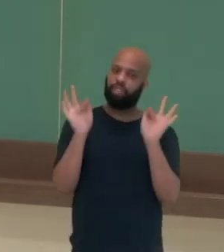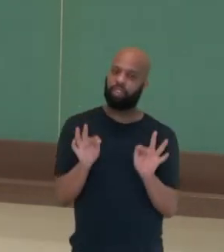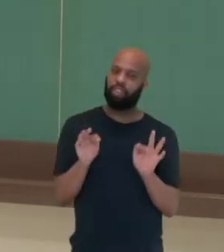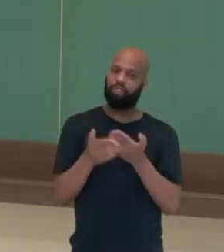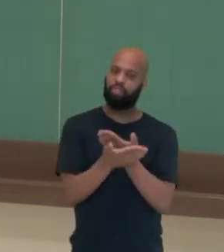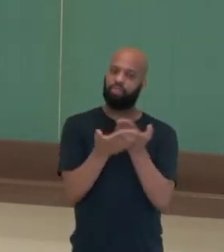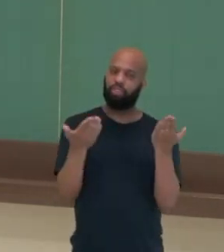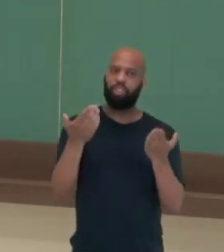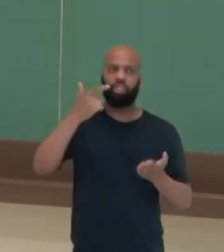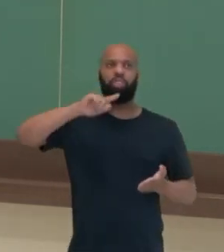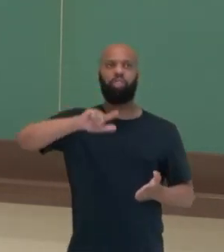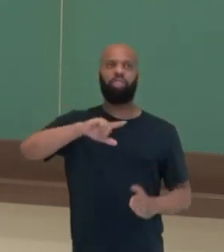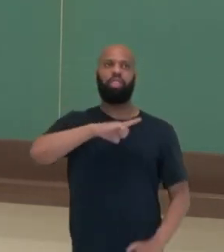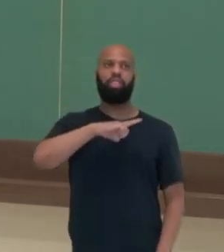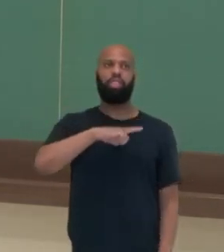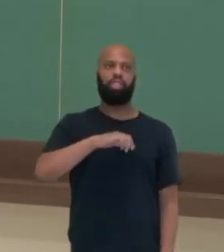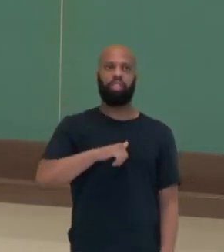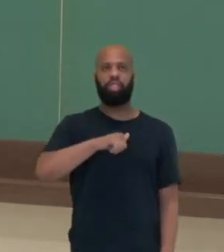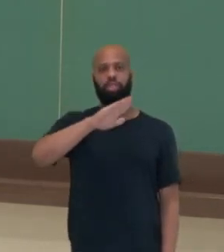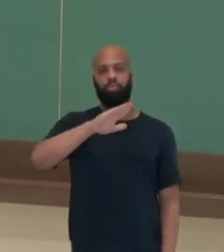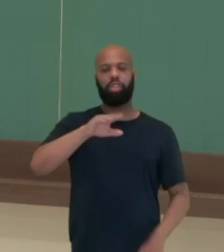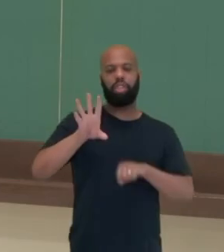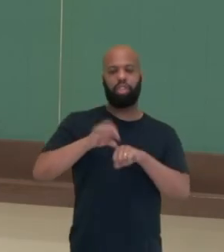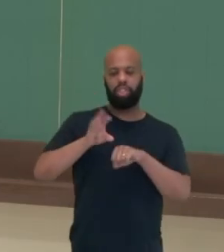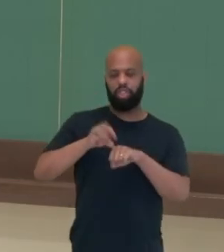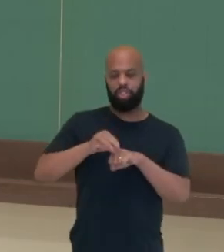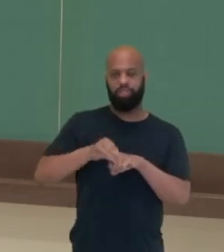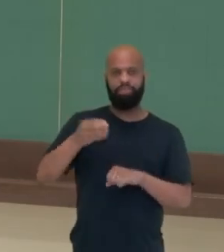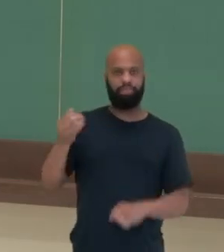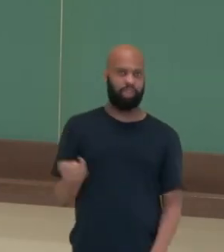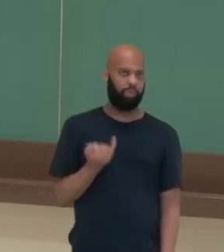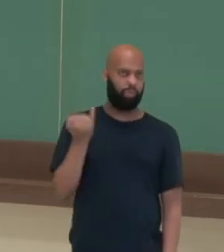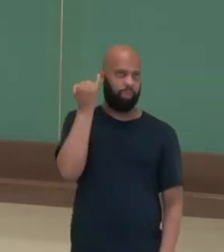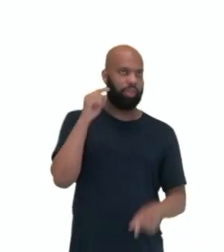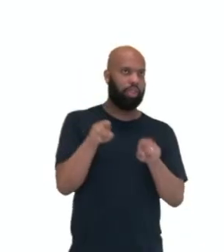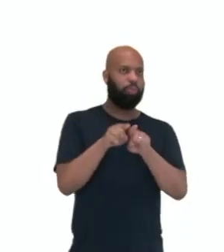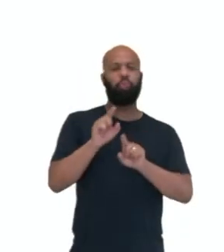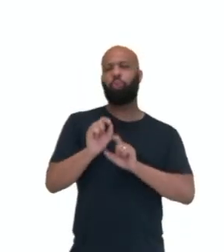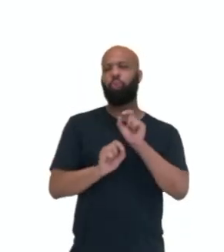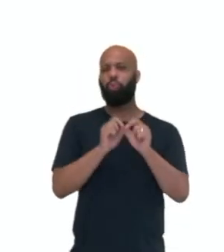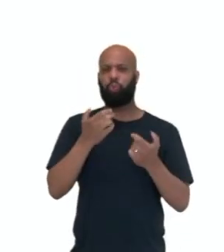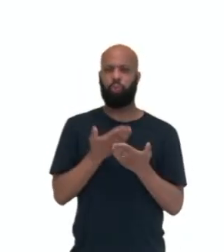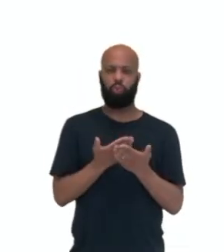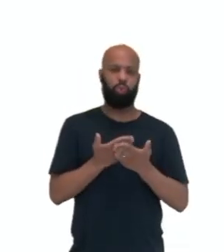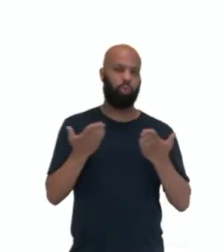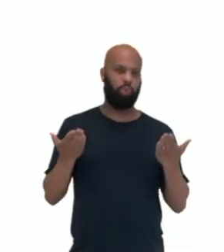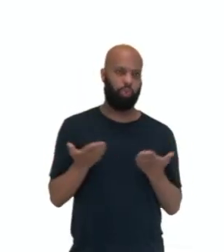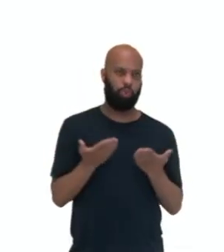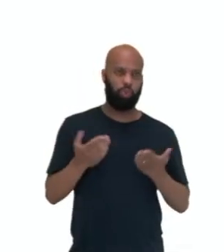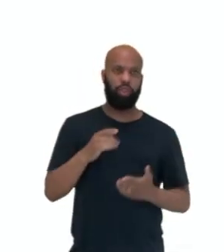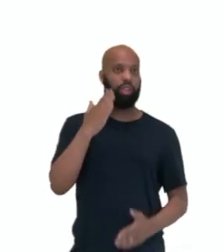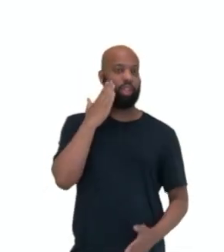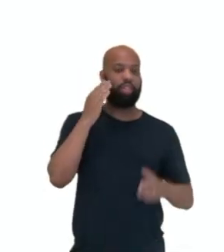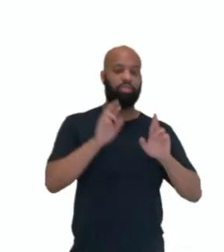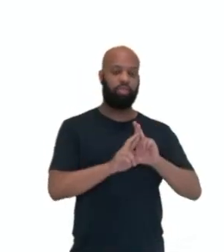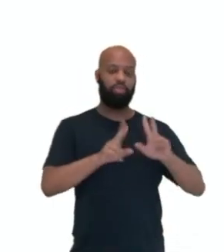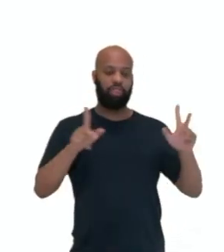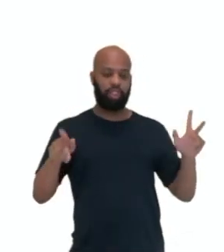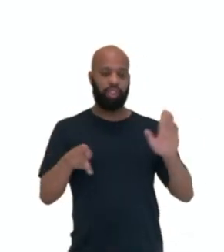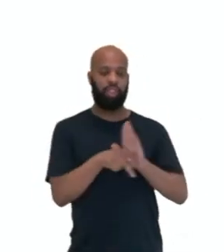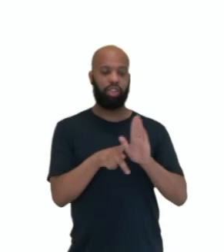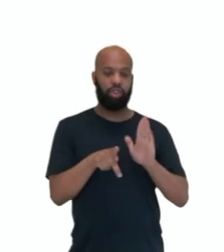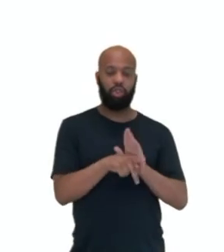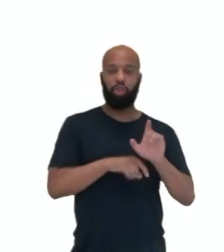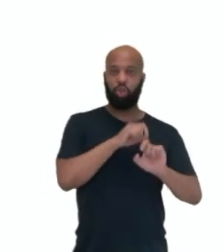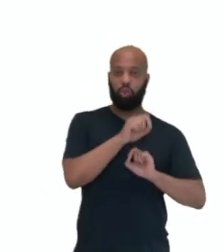você ter construído mais um conhecimento importante. O que que nós estudamos nessa aula? Diferenciamos isômeros ativos